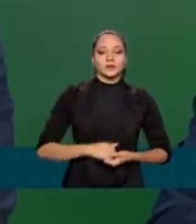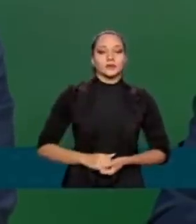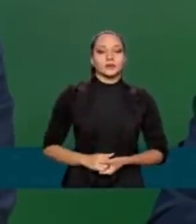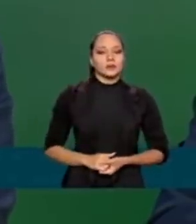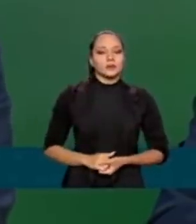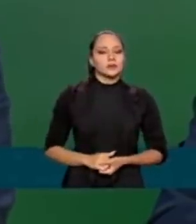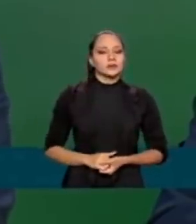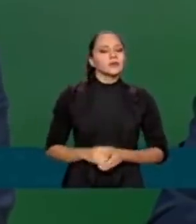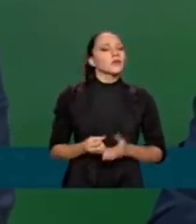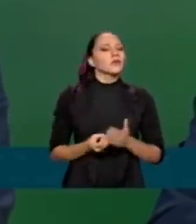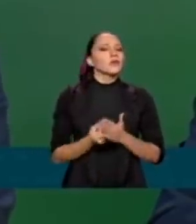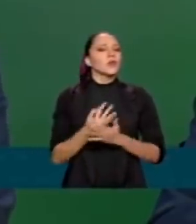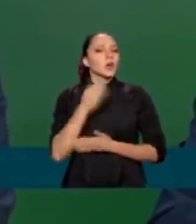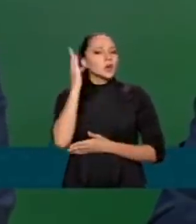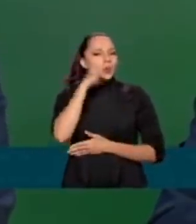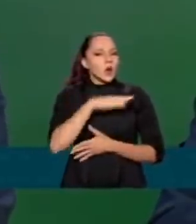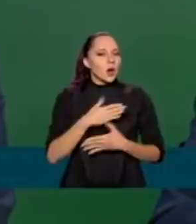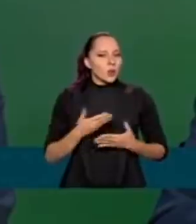Quanto mal